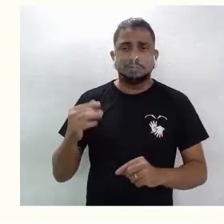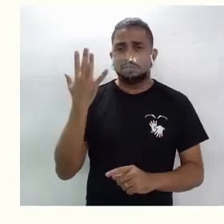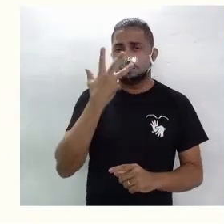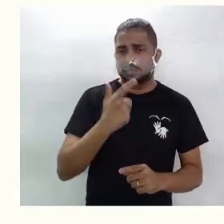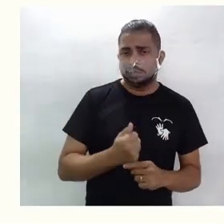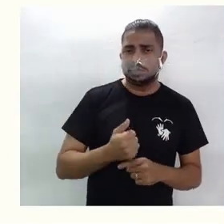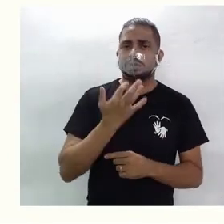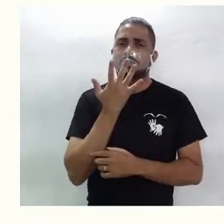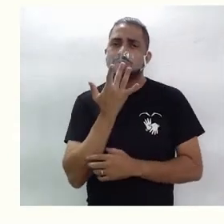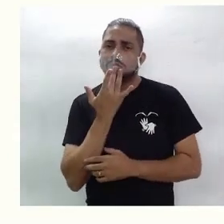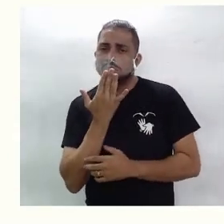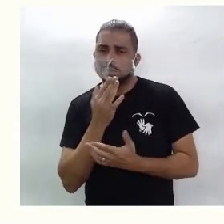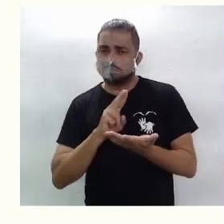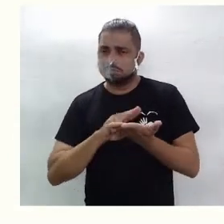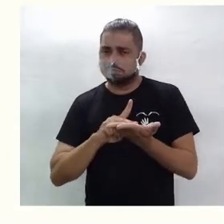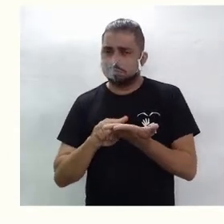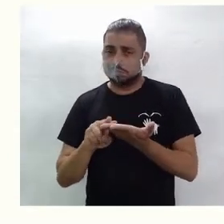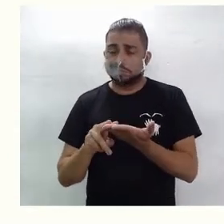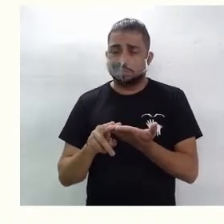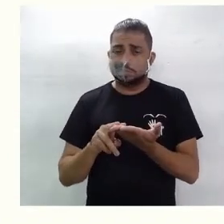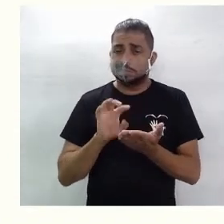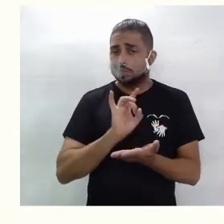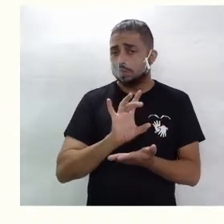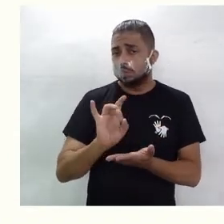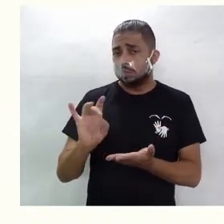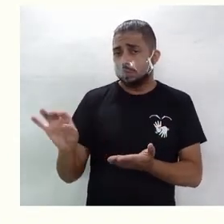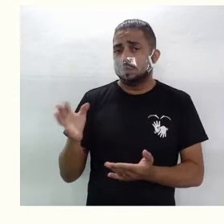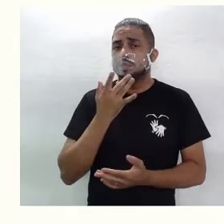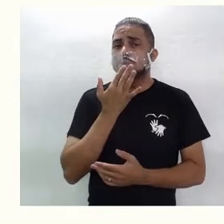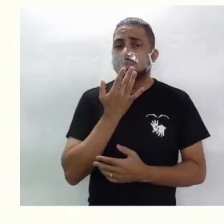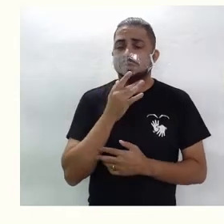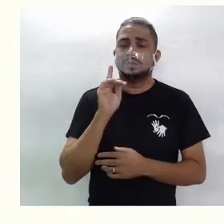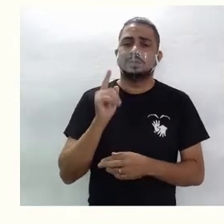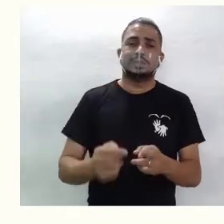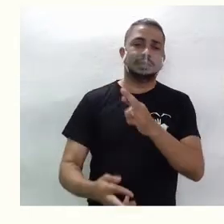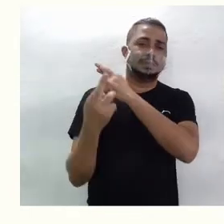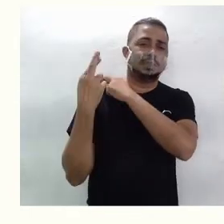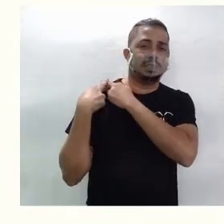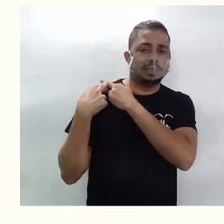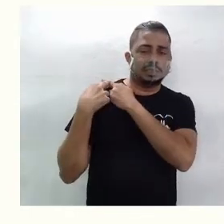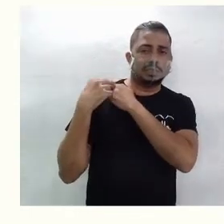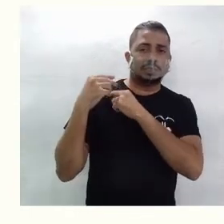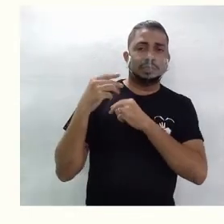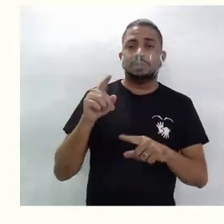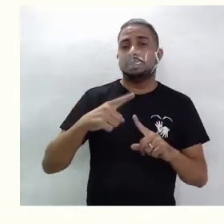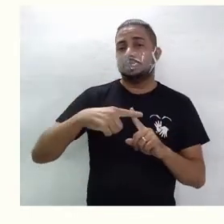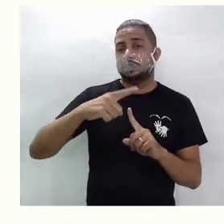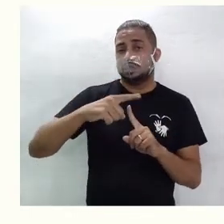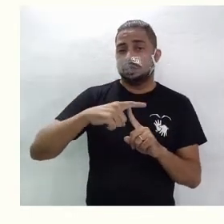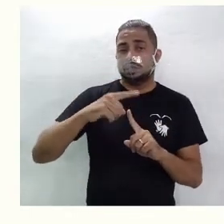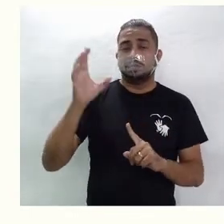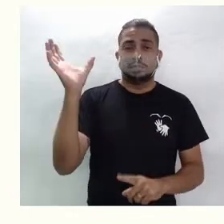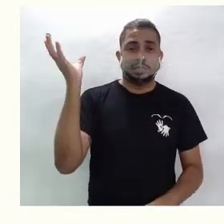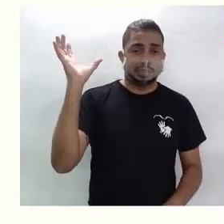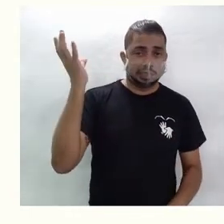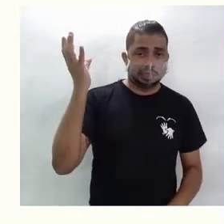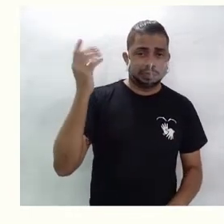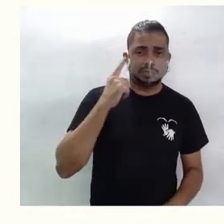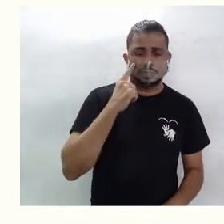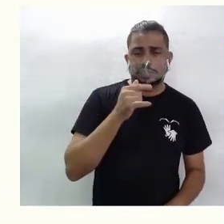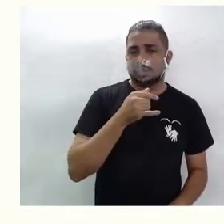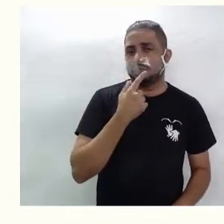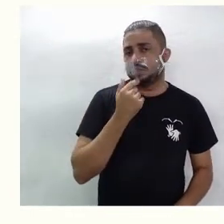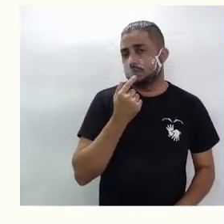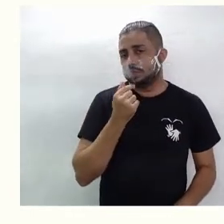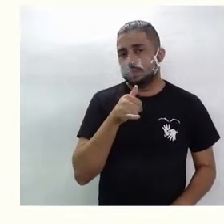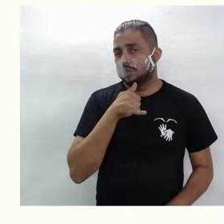bem colorido, tá? Cada cor dessa representa uma espécie de clima aqui no Brasil, tá? Então, vemos aí na cor vermelha, por exemplo,